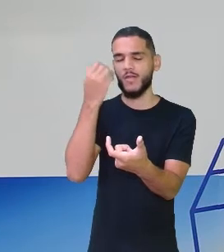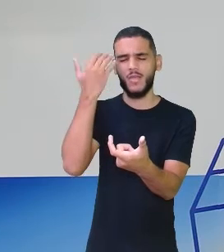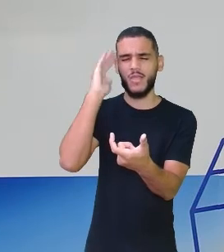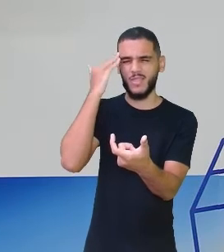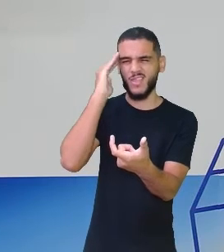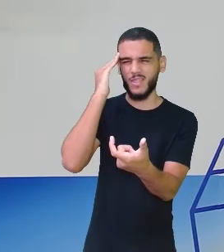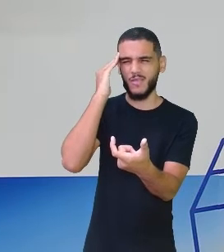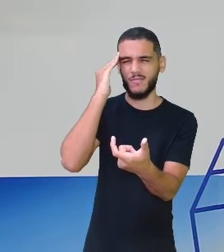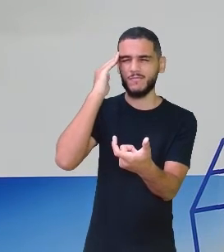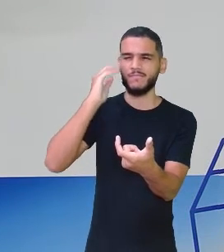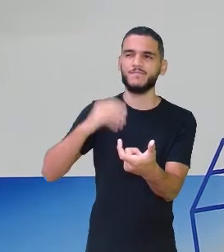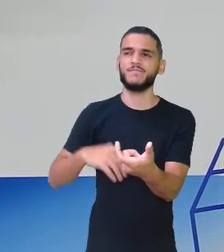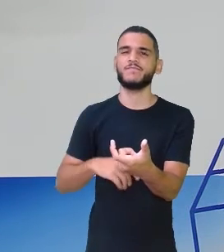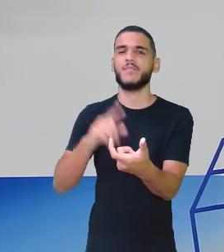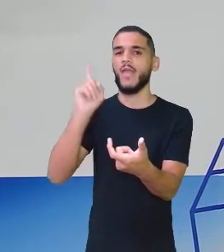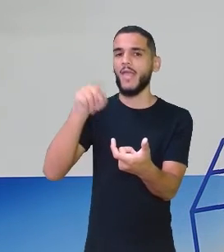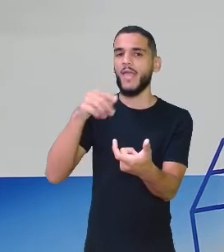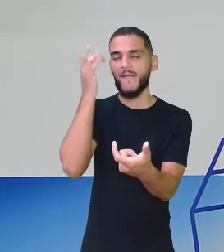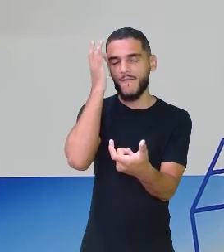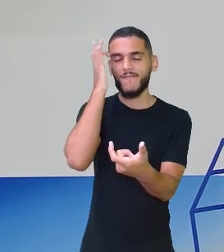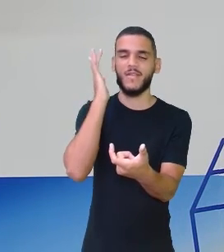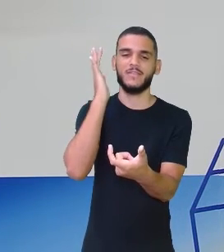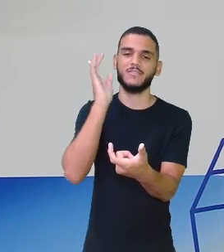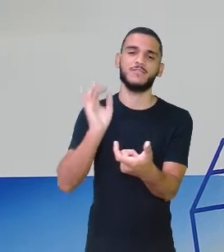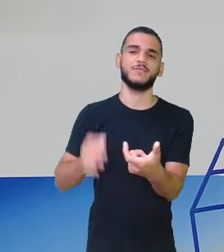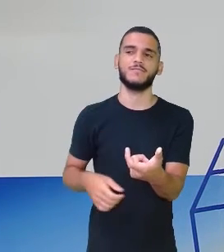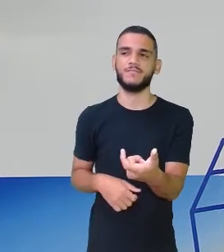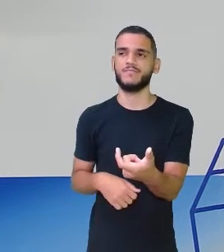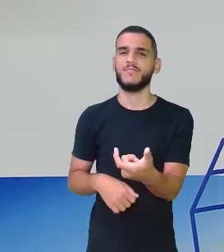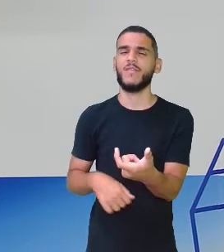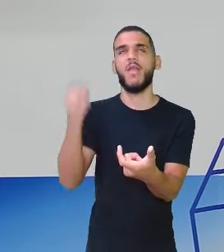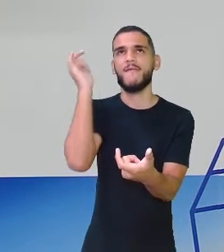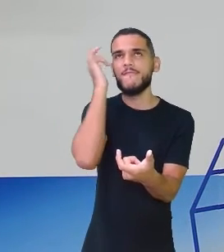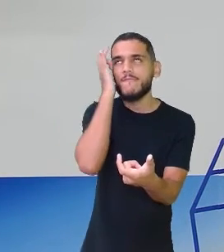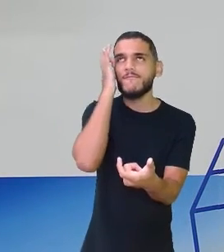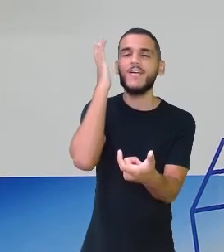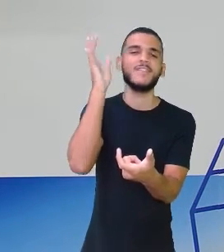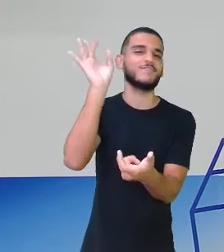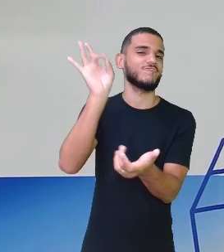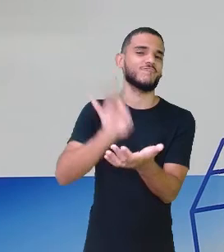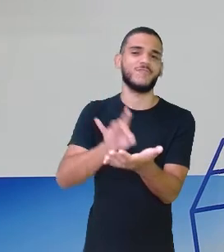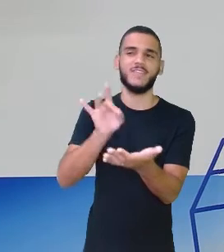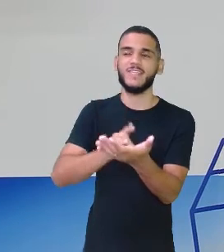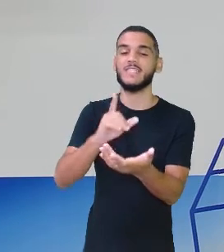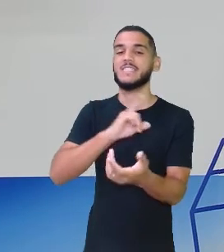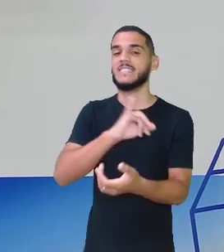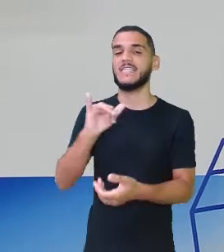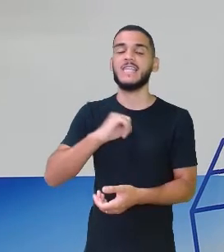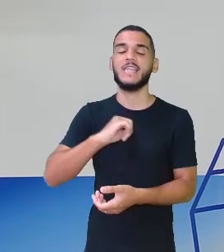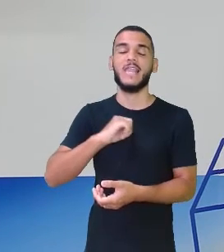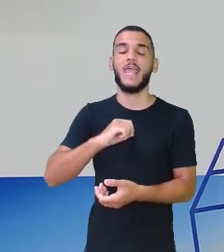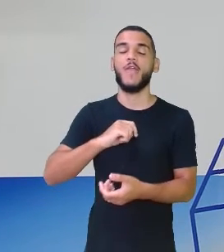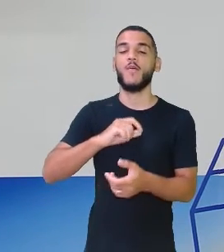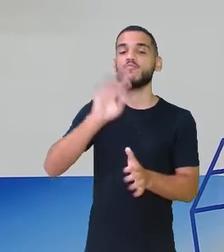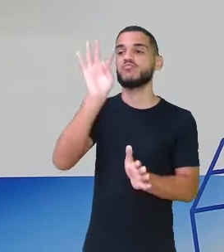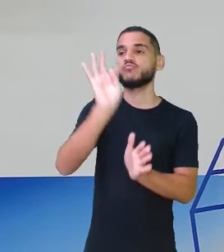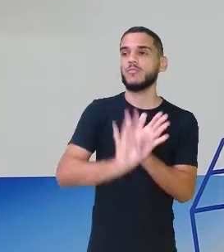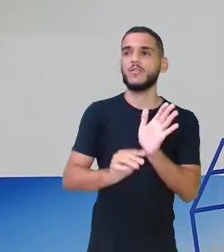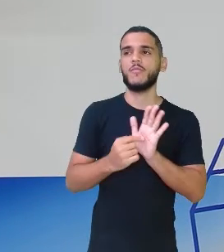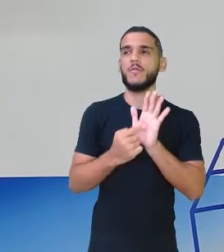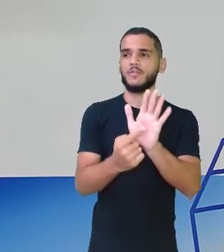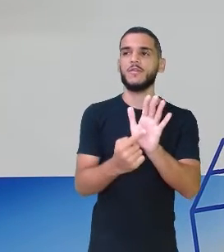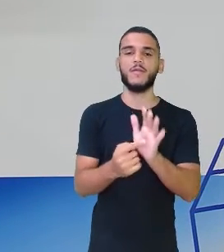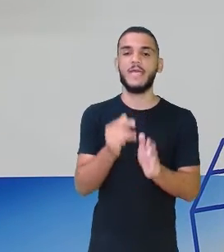entender direitinho? É fácil? É fácil demais. Se eu colocasse um texto aqui, ó, só